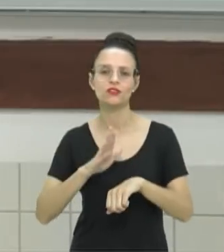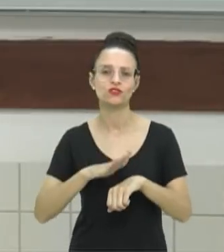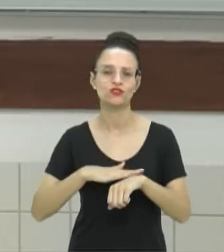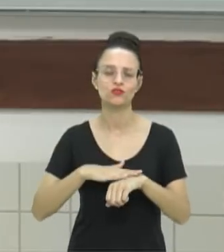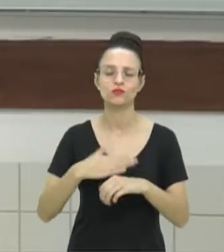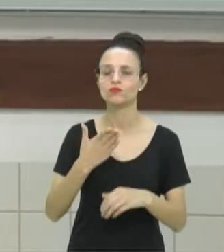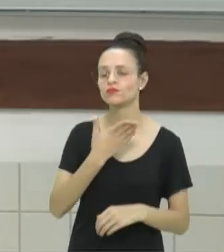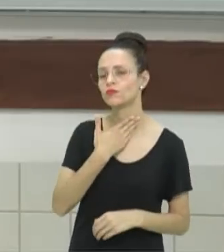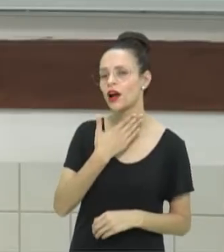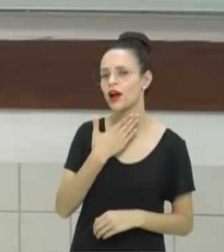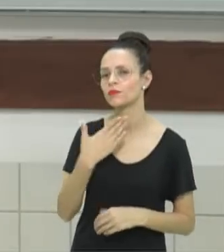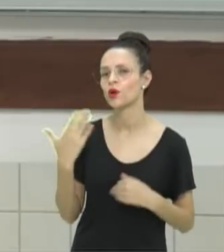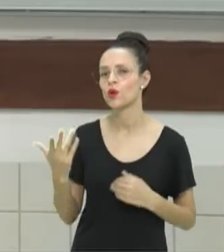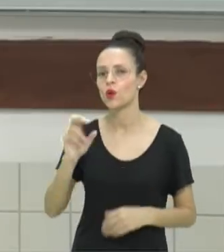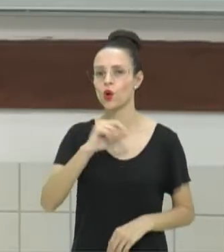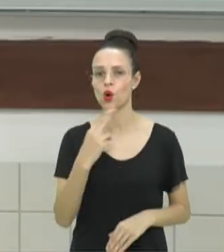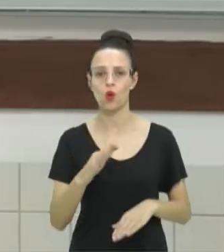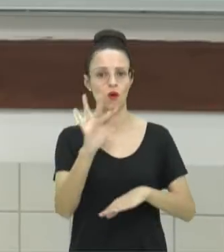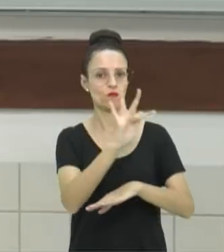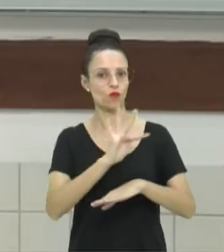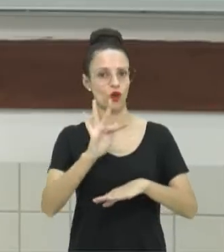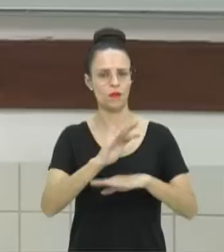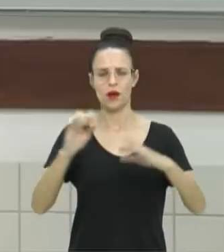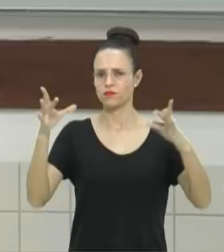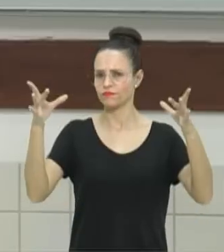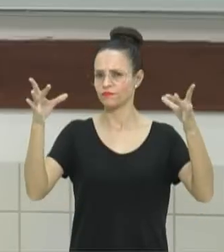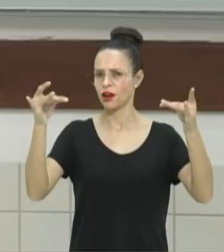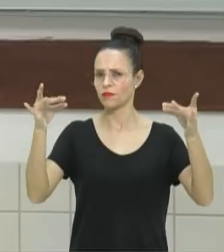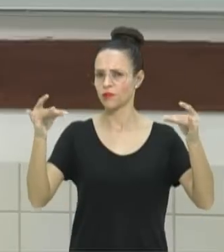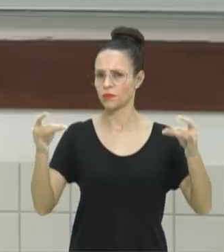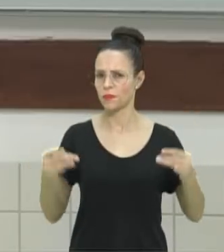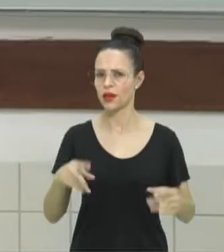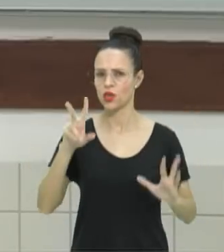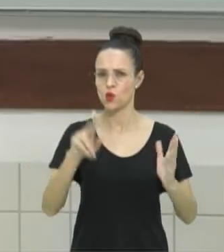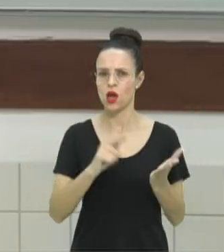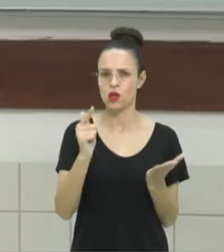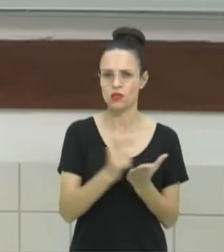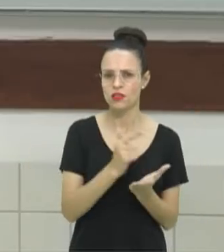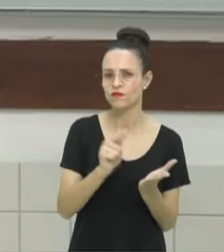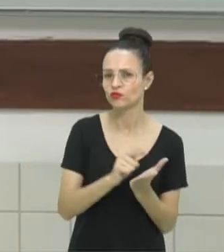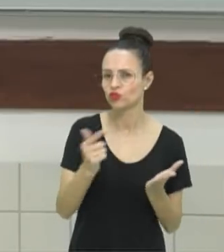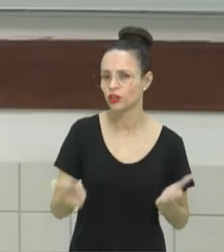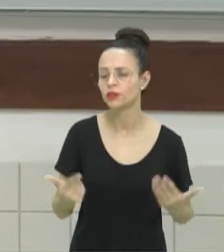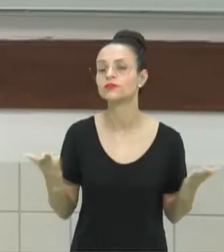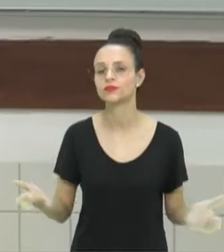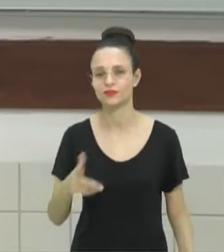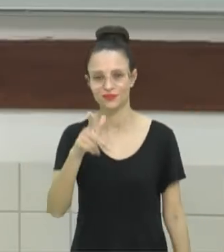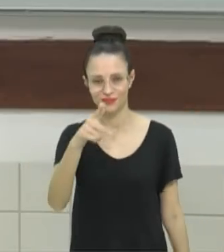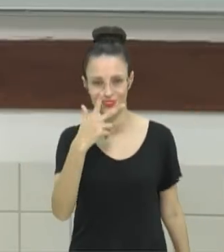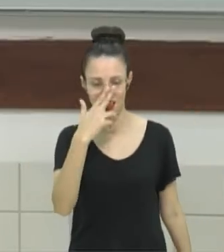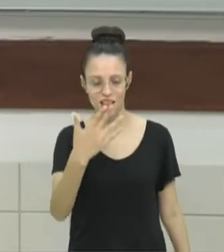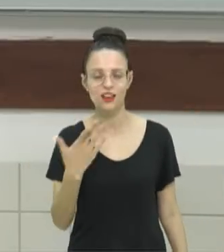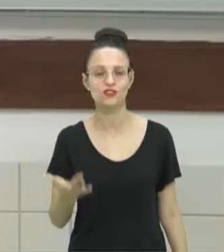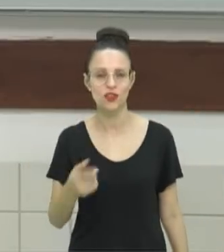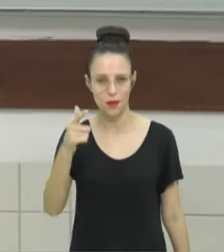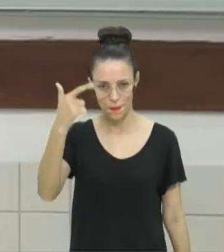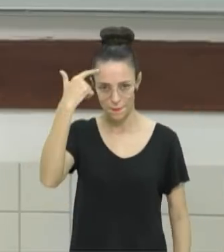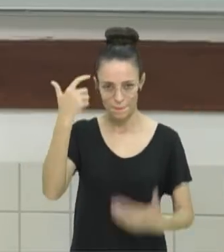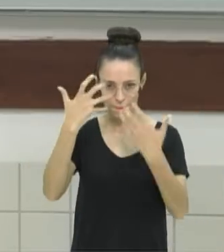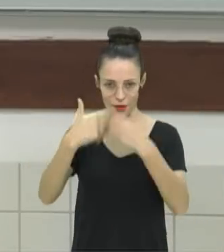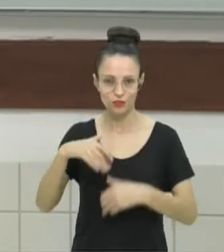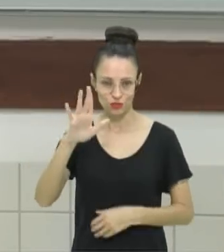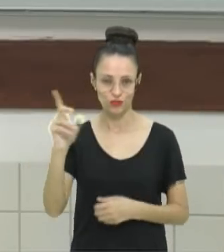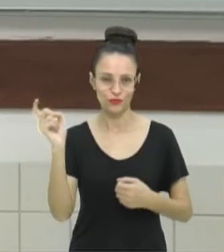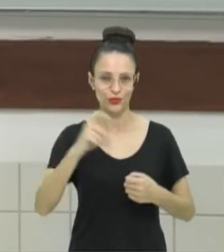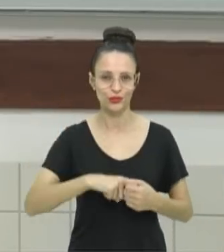com o dia a dia, ou uma linguagem mais formal, como aquela que a gente vê nos livros, nos jornais? O que você acha? Pense um pouquinho e nós